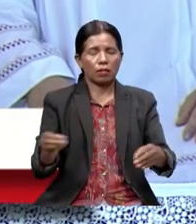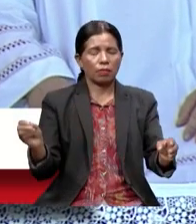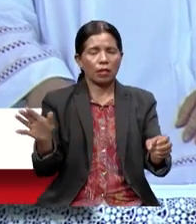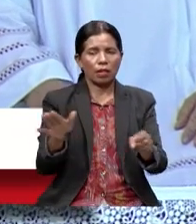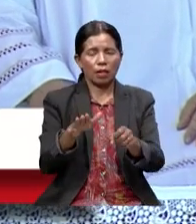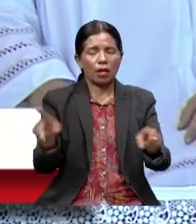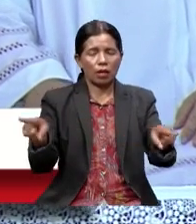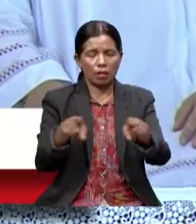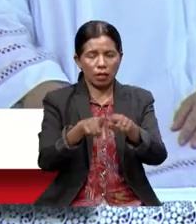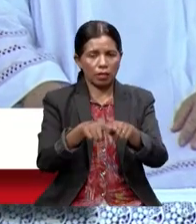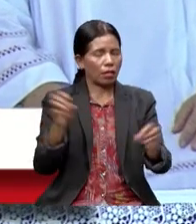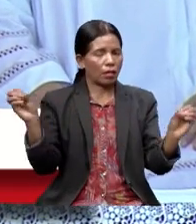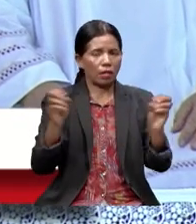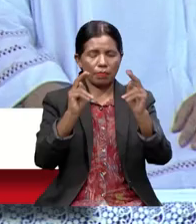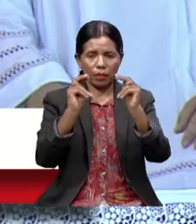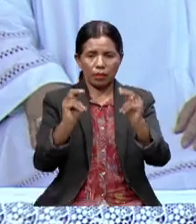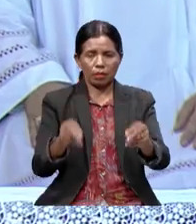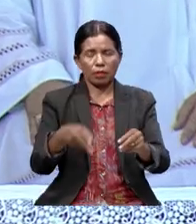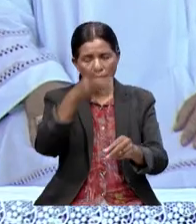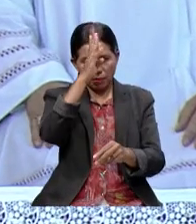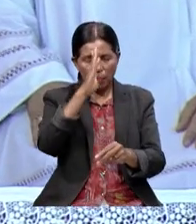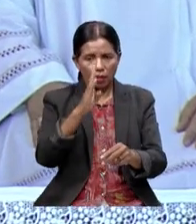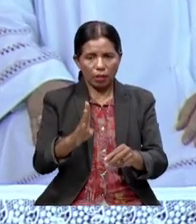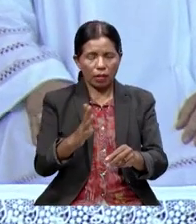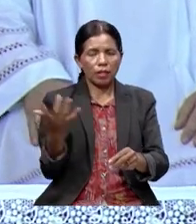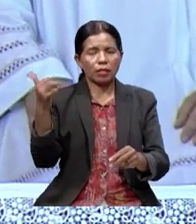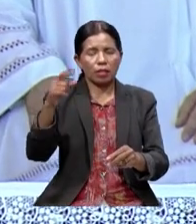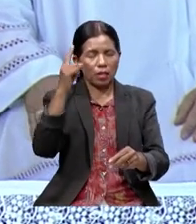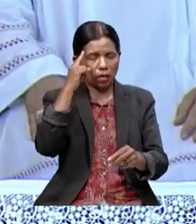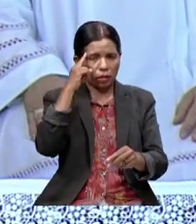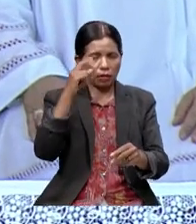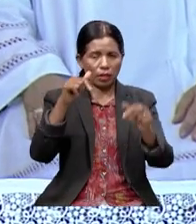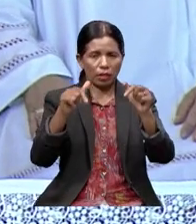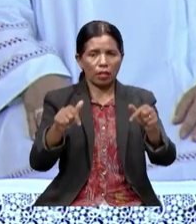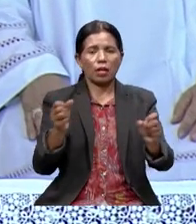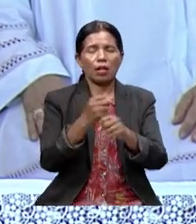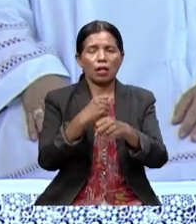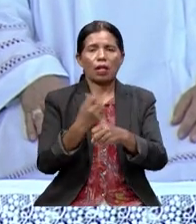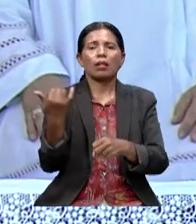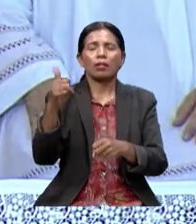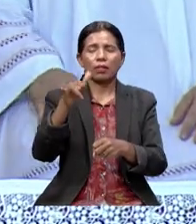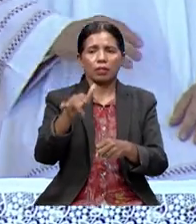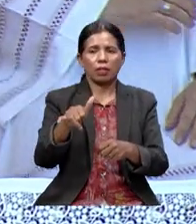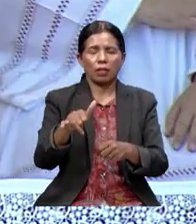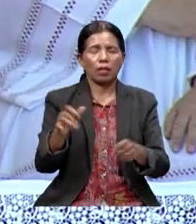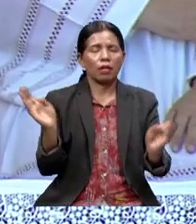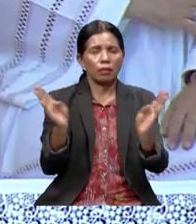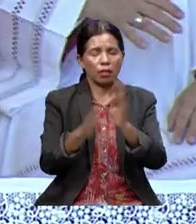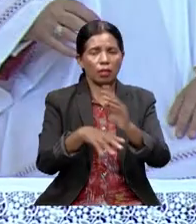autosuficiente. La precisa ona nai maroma. No sira ni hanoi nida ne. Halo sira. Sai